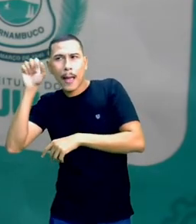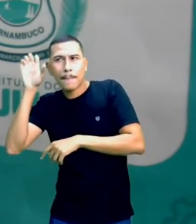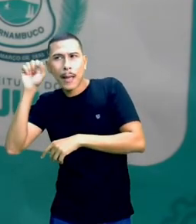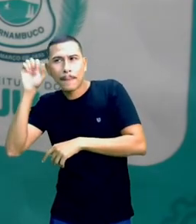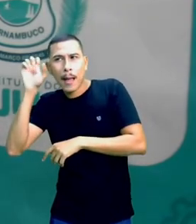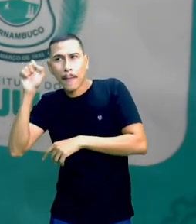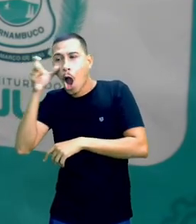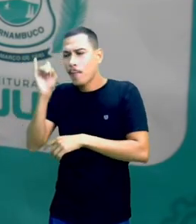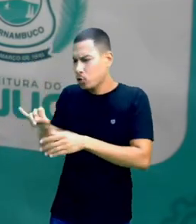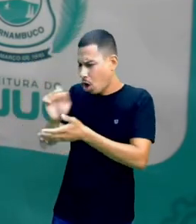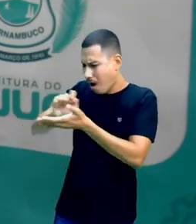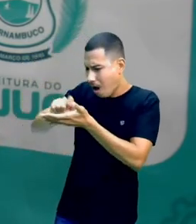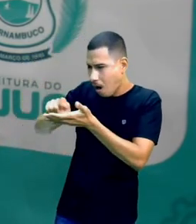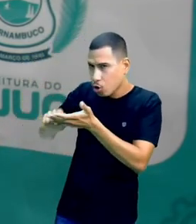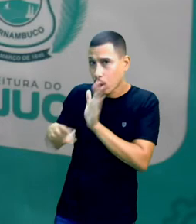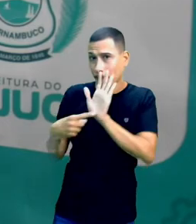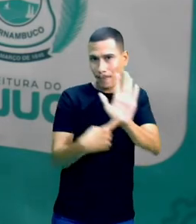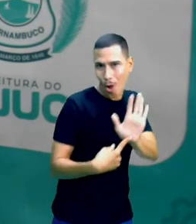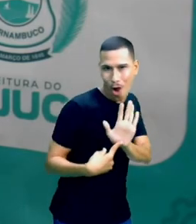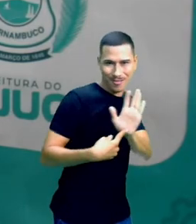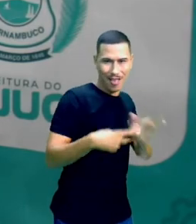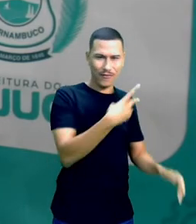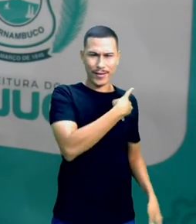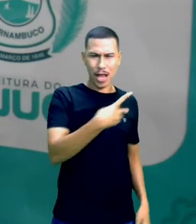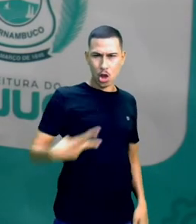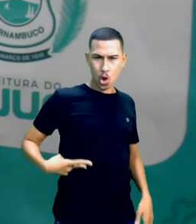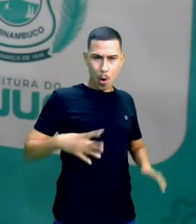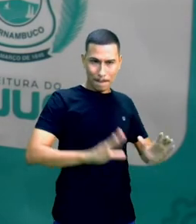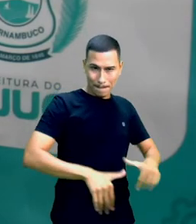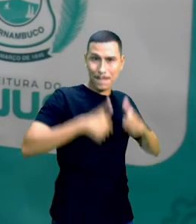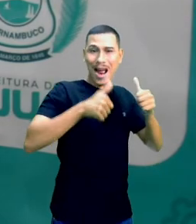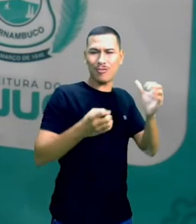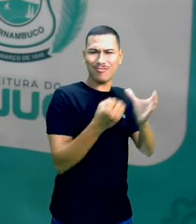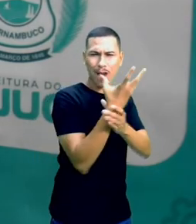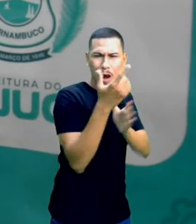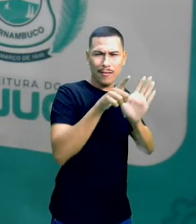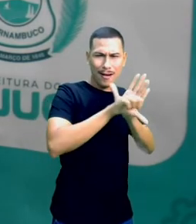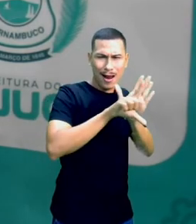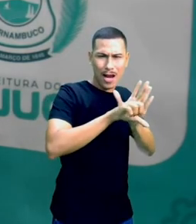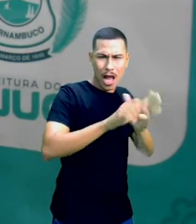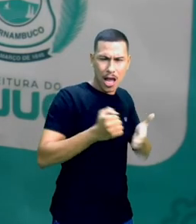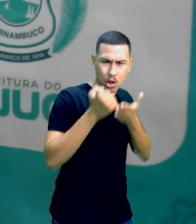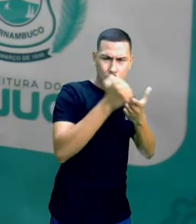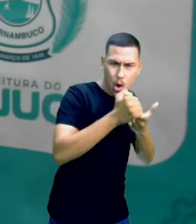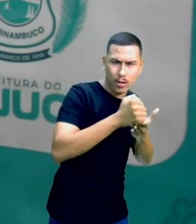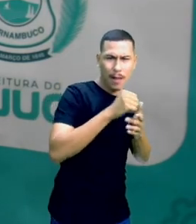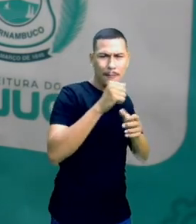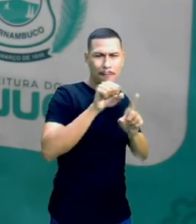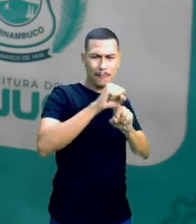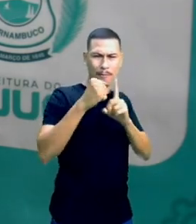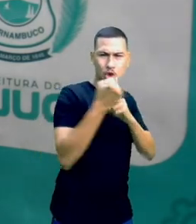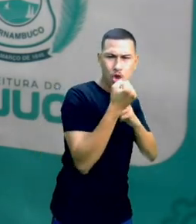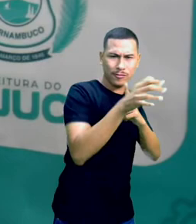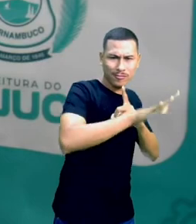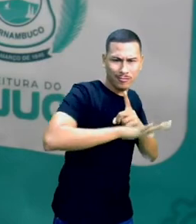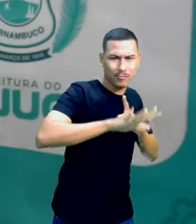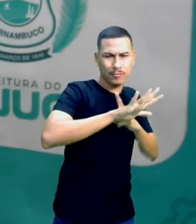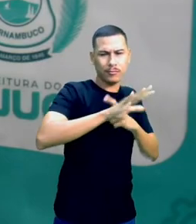essa condição da escuta para os seus vereadores, para essa triagem de necessidades municipais, municipal.